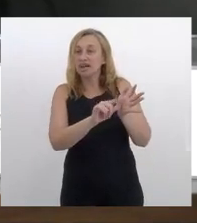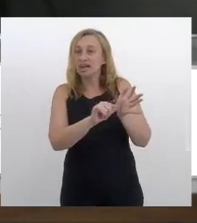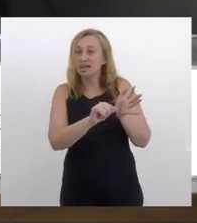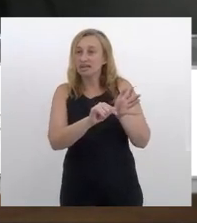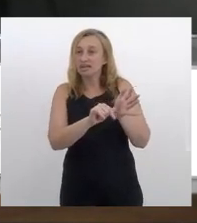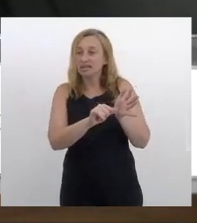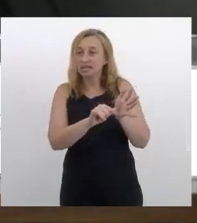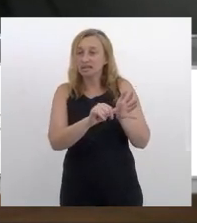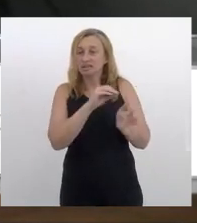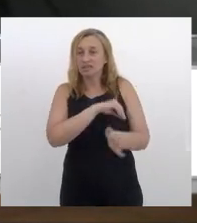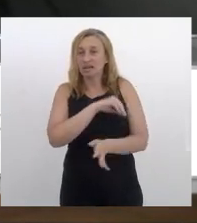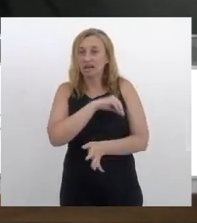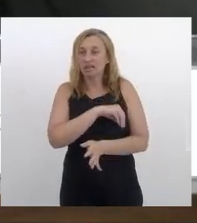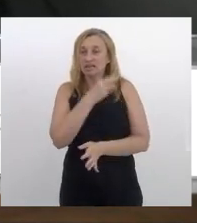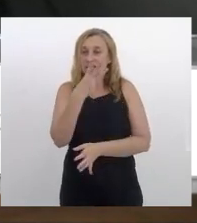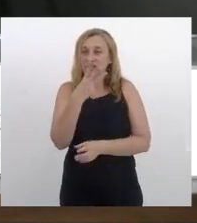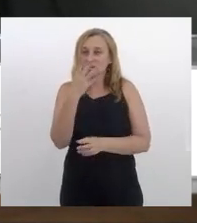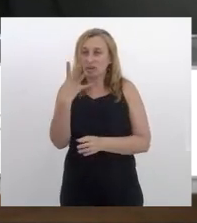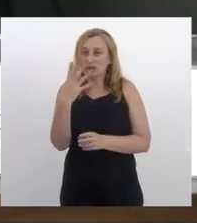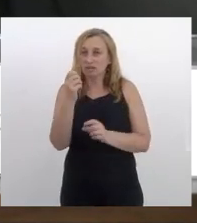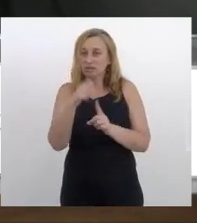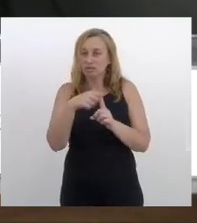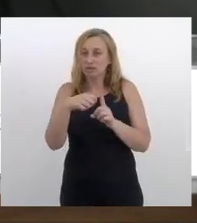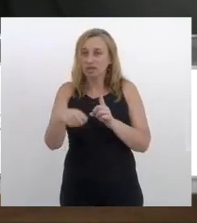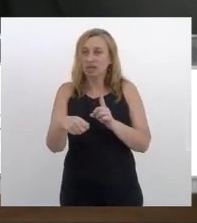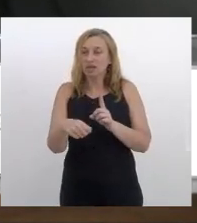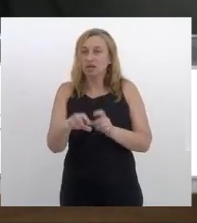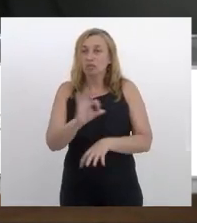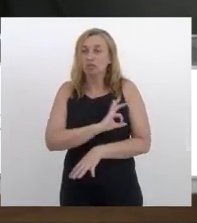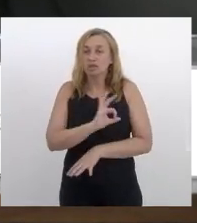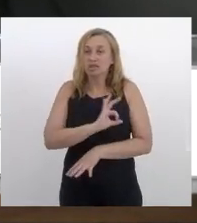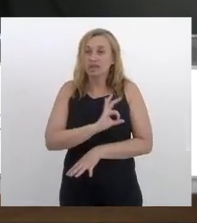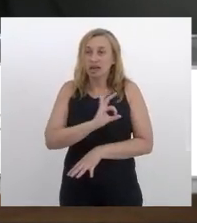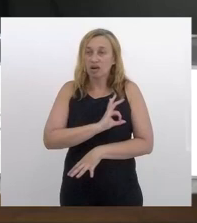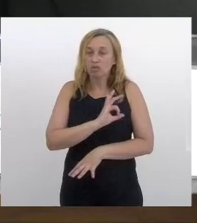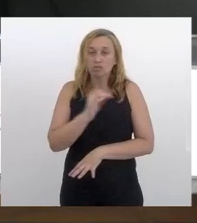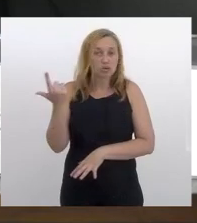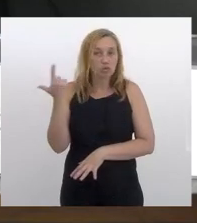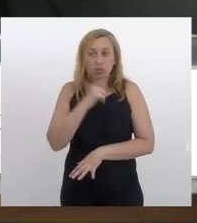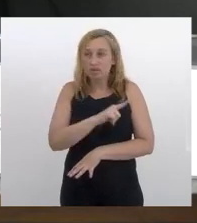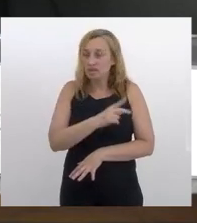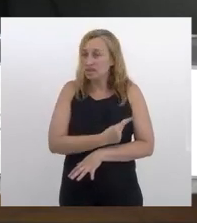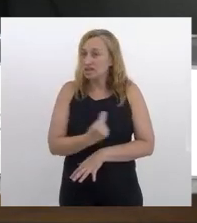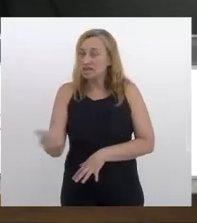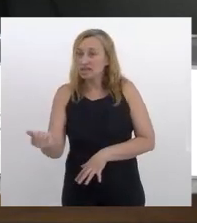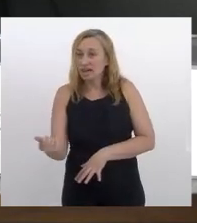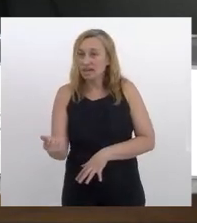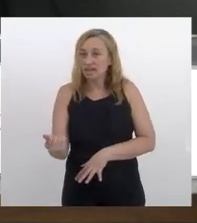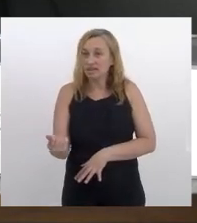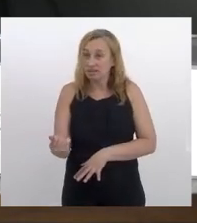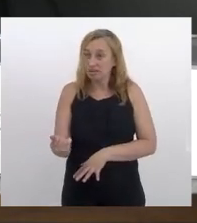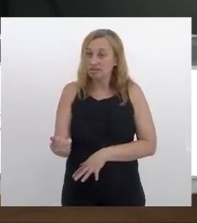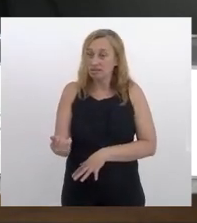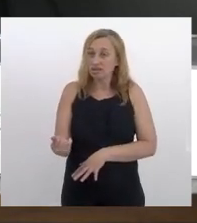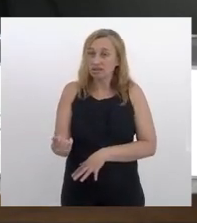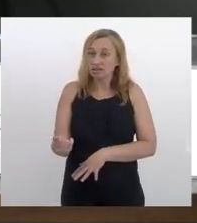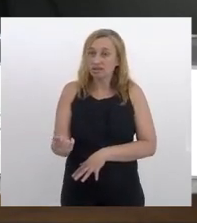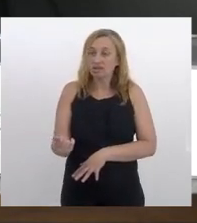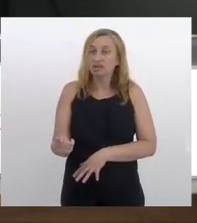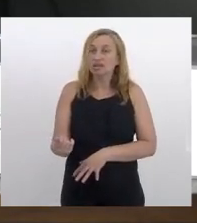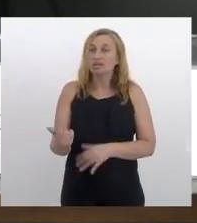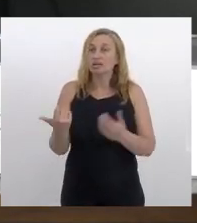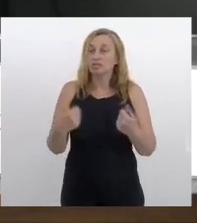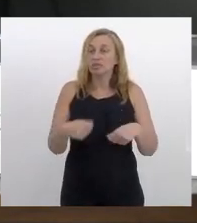meses, tinha o risco do policial militar não sair dos quartéis e foi necessário